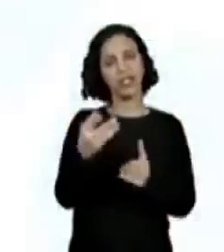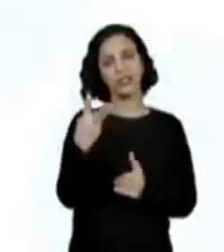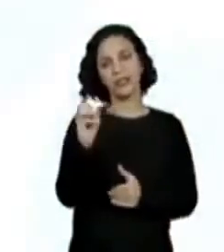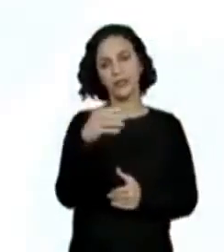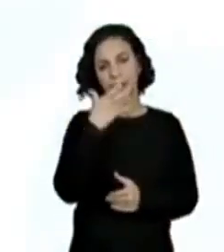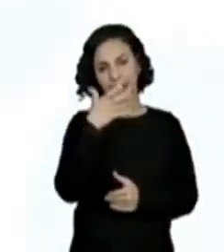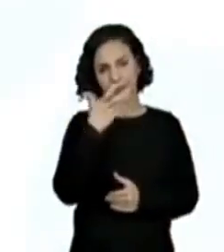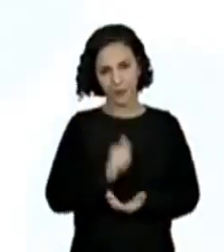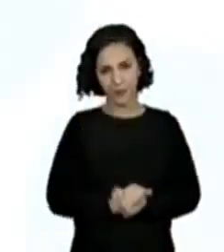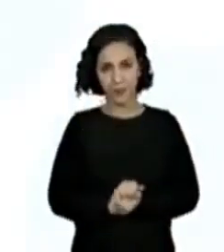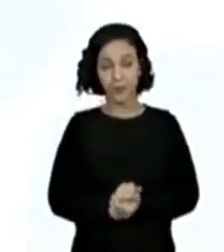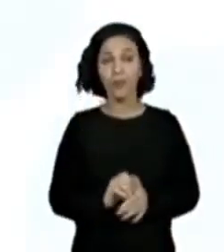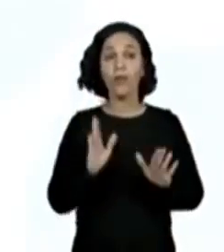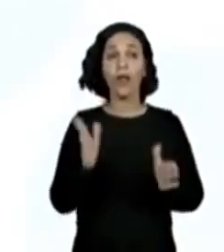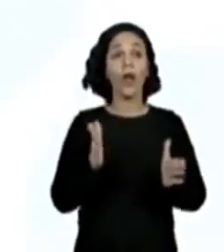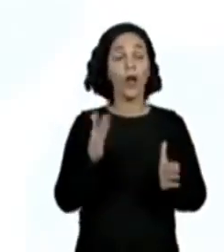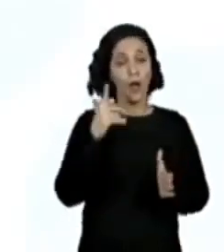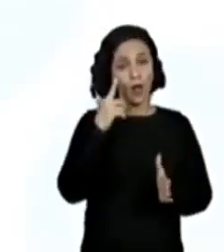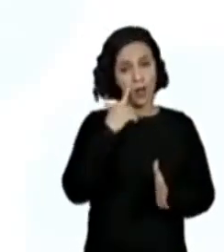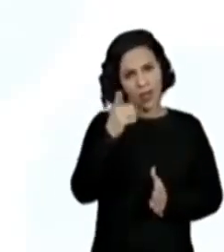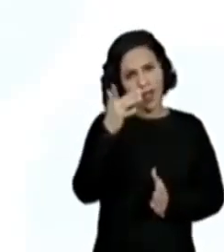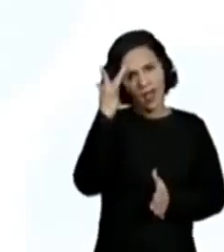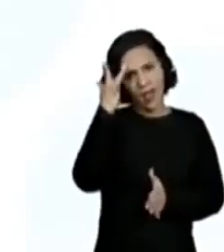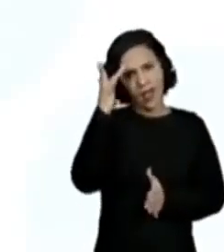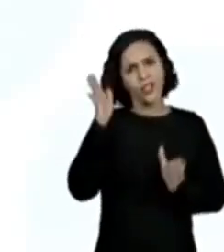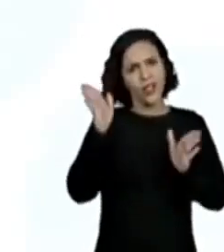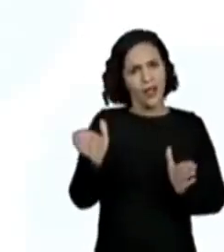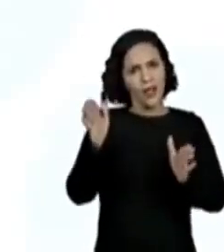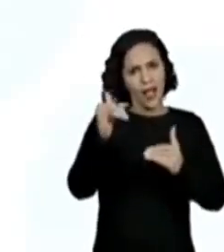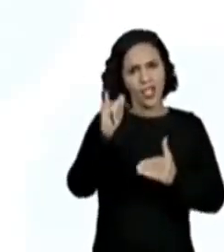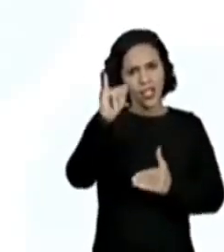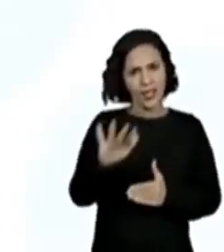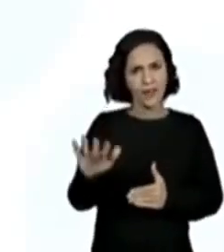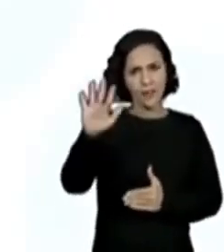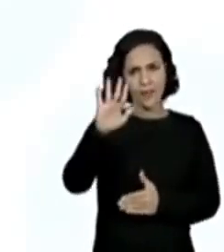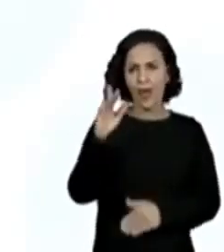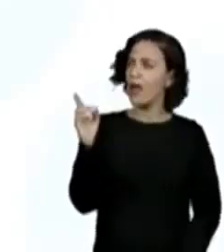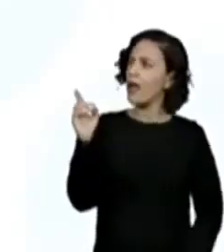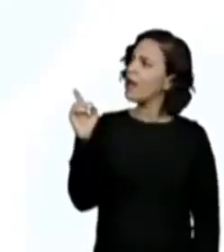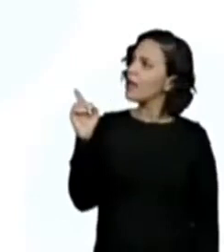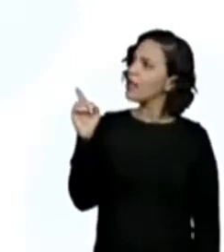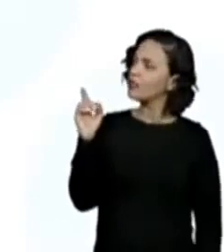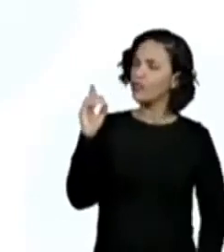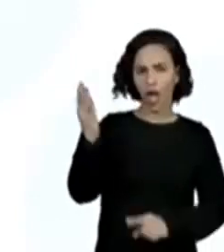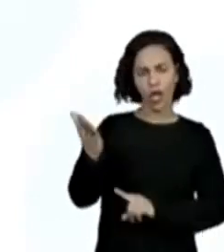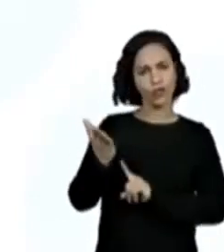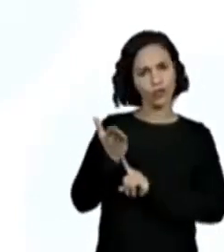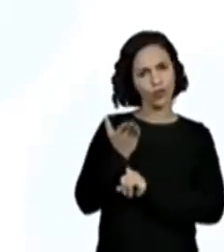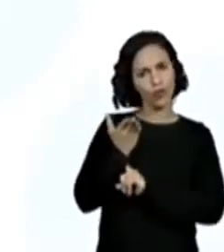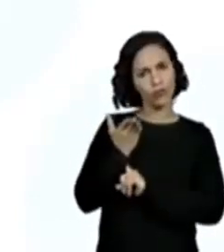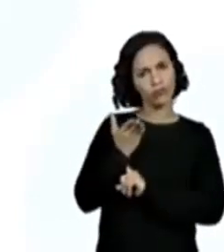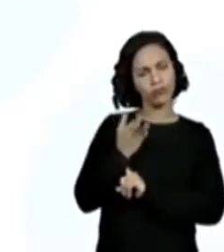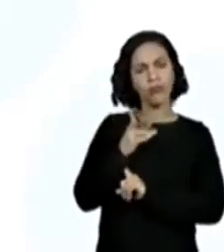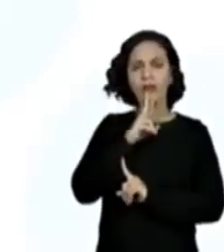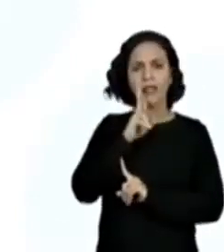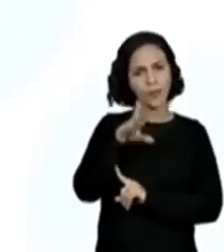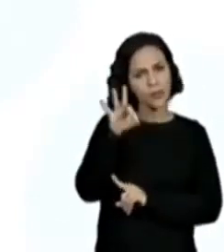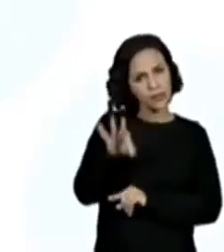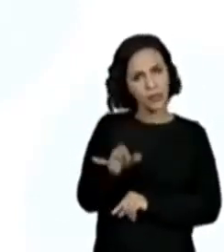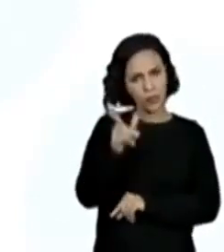caixa de maçãs ajudou a gente a resolver esse problema?